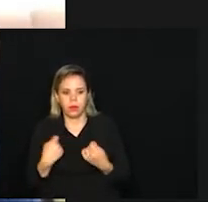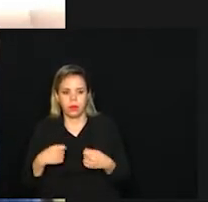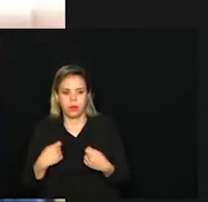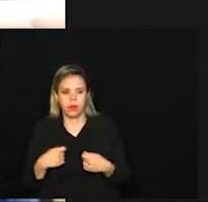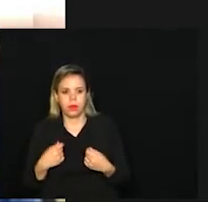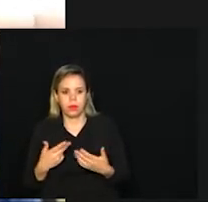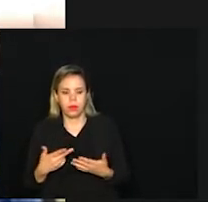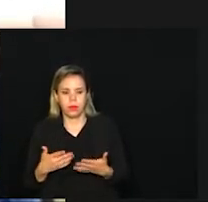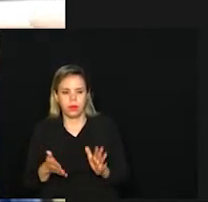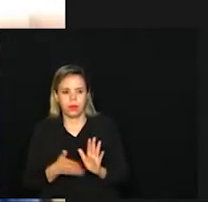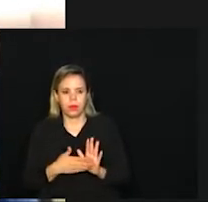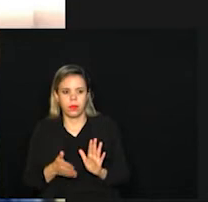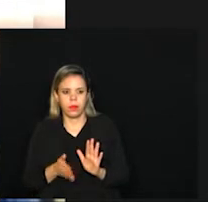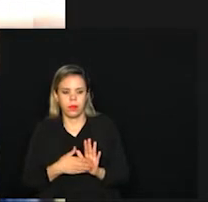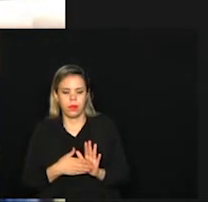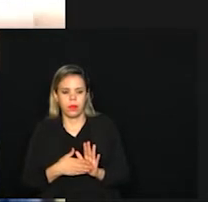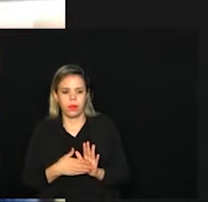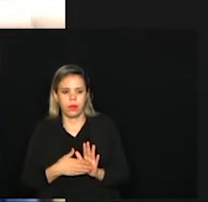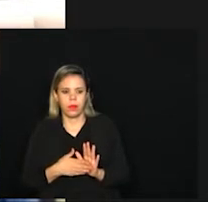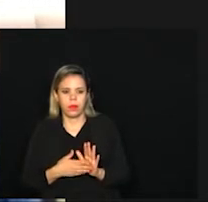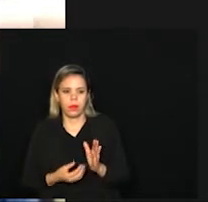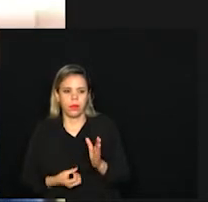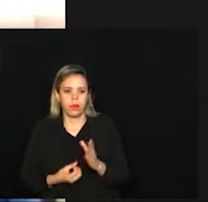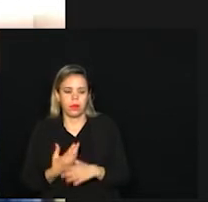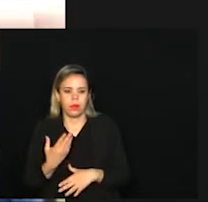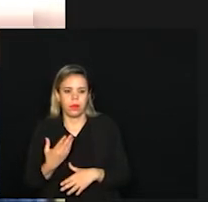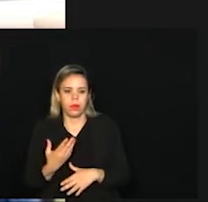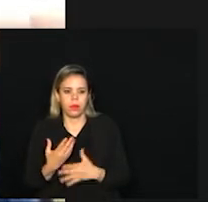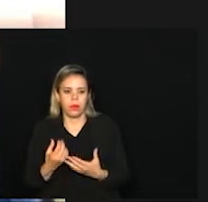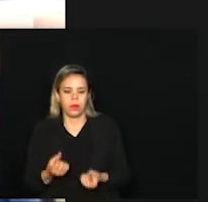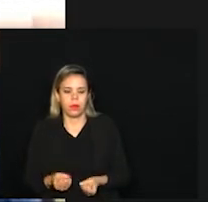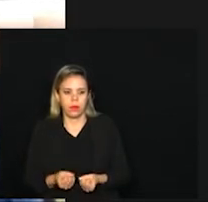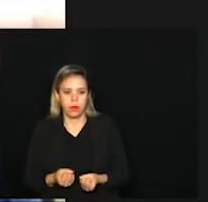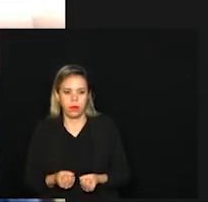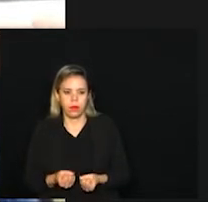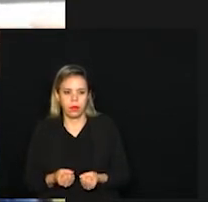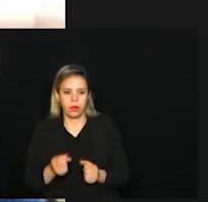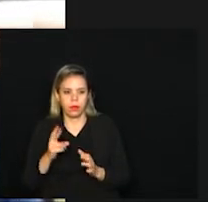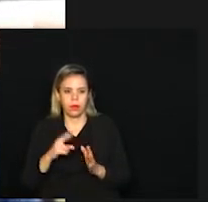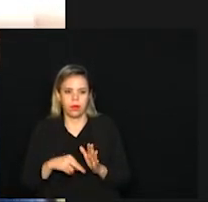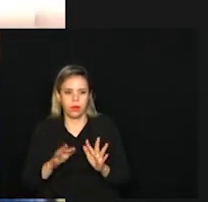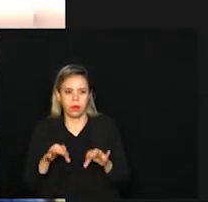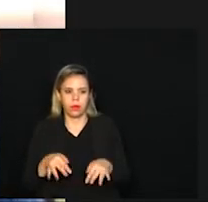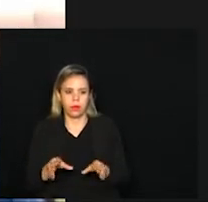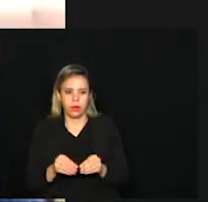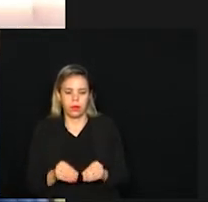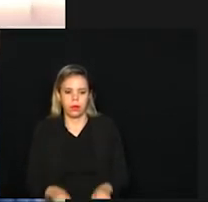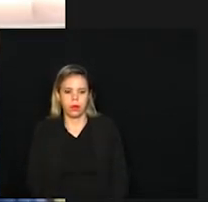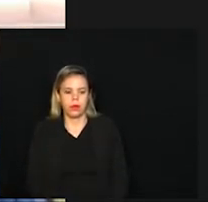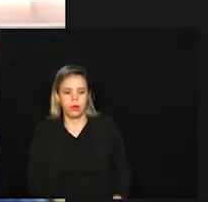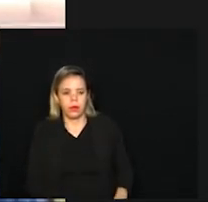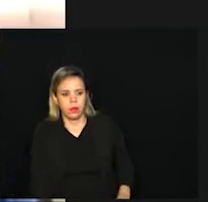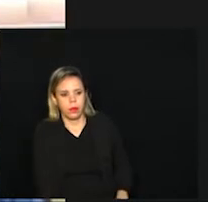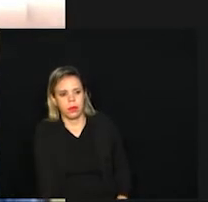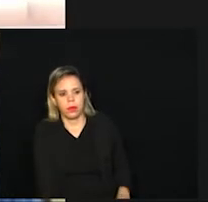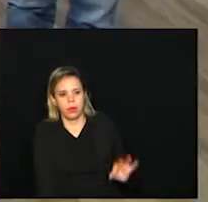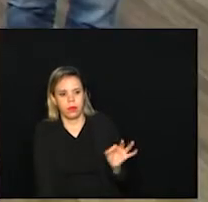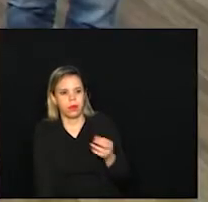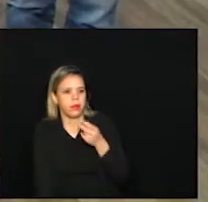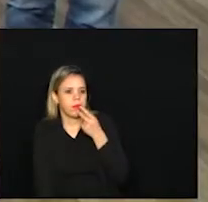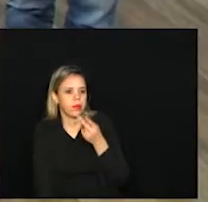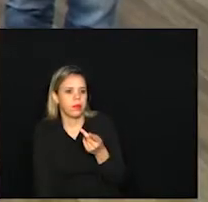necessidades as propostas para que seja um condensado sair no relatório final da comissão falando em